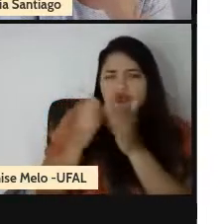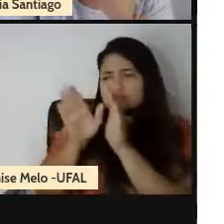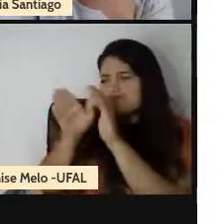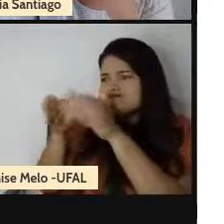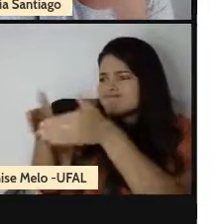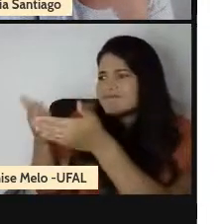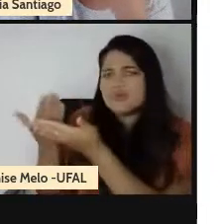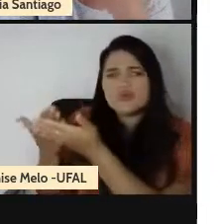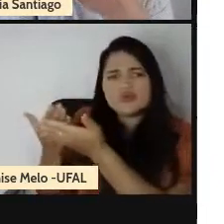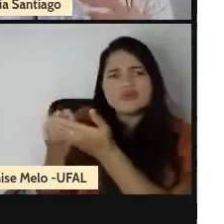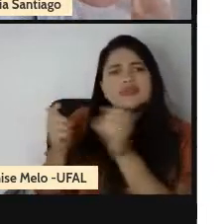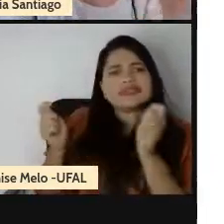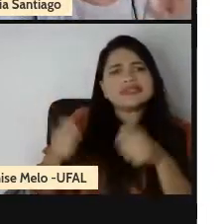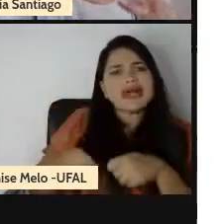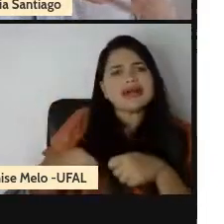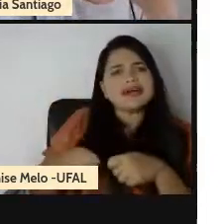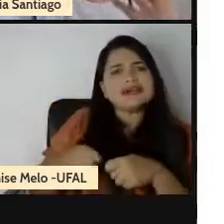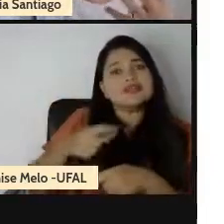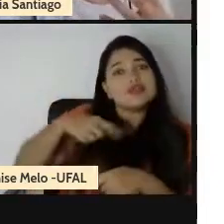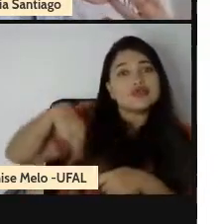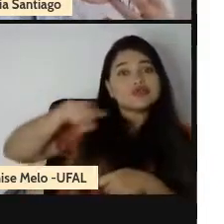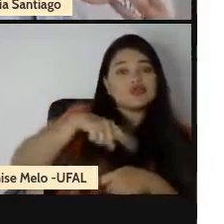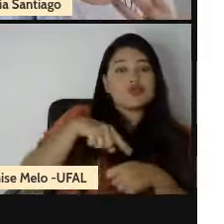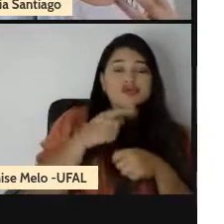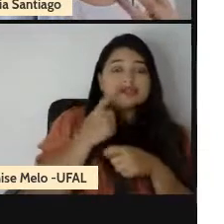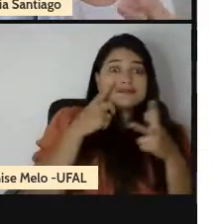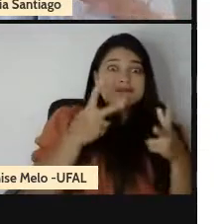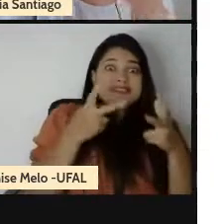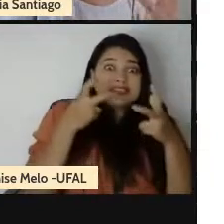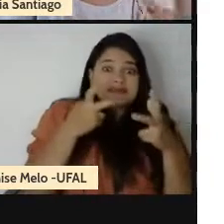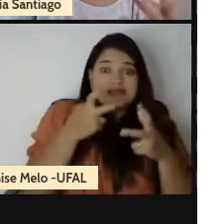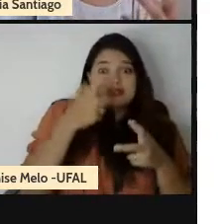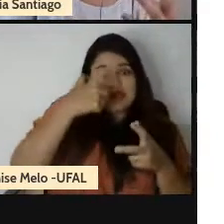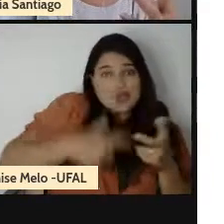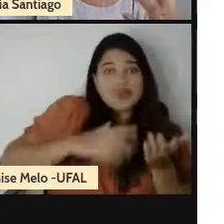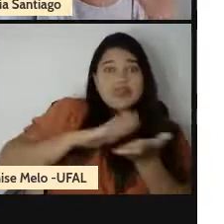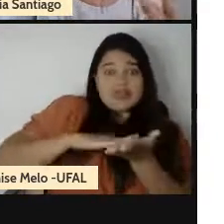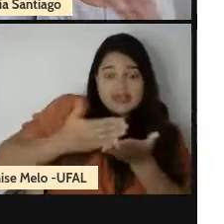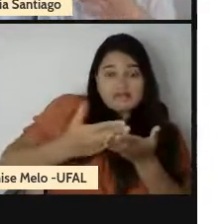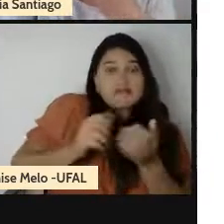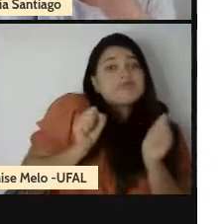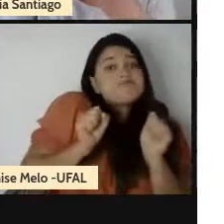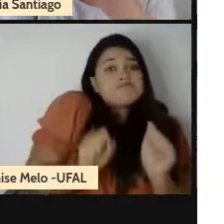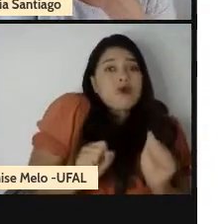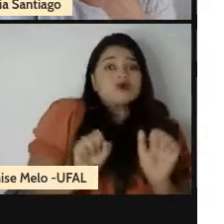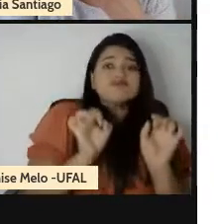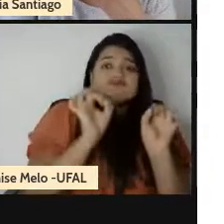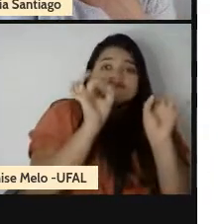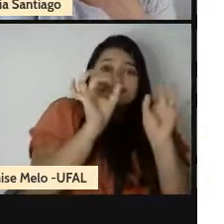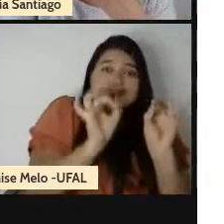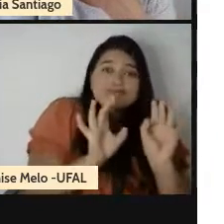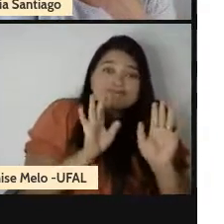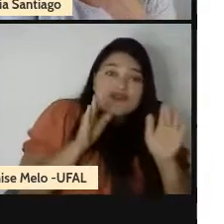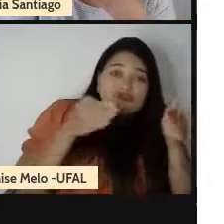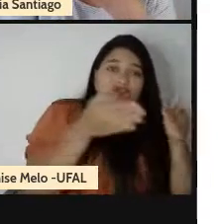gente vê o caminho para essa especialização do intérprete em uma determinada esfera de atividade